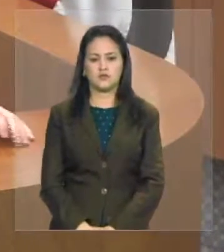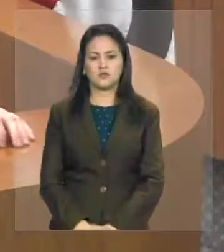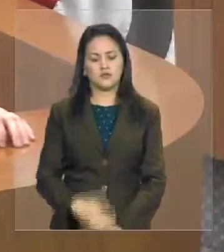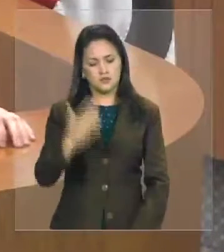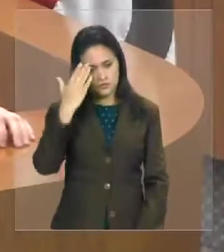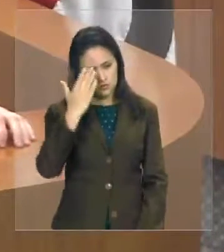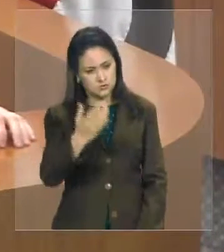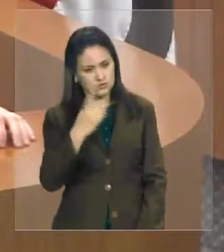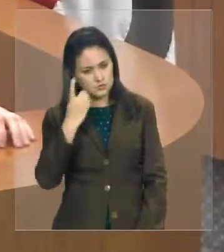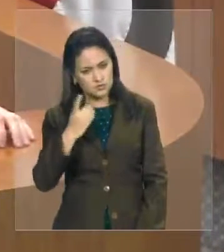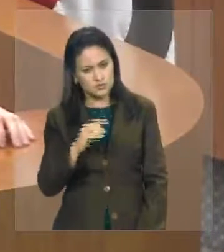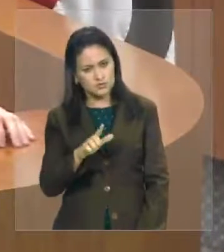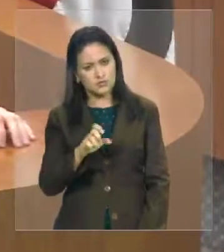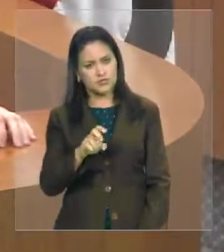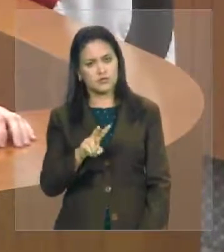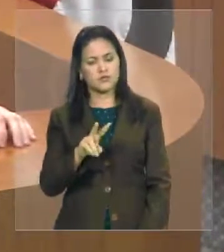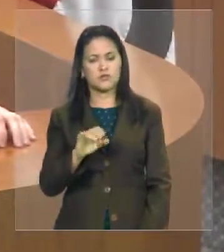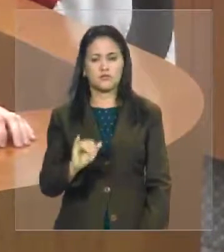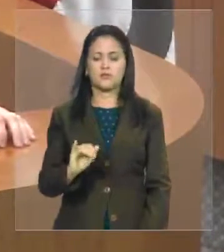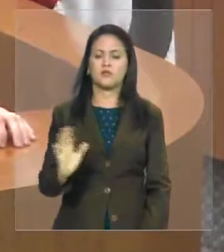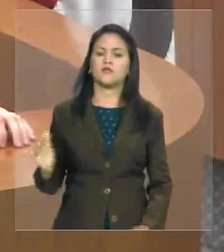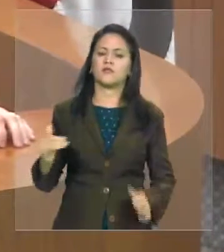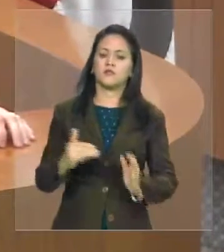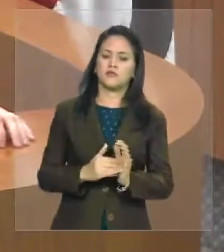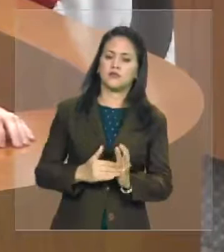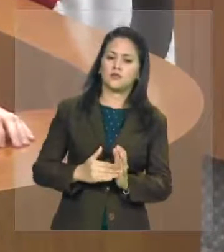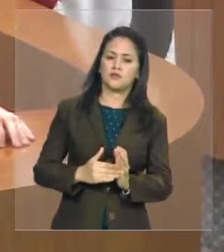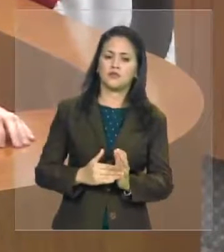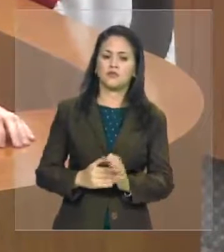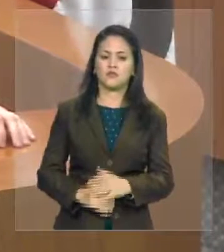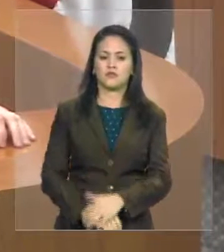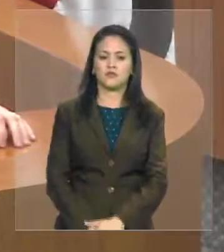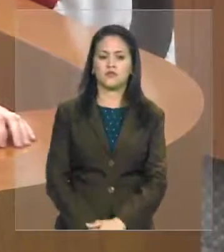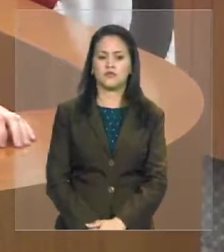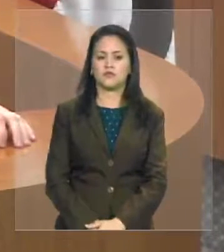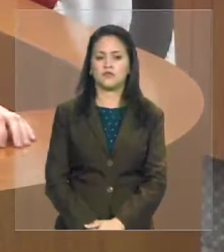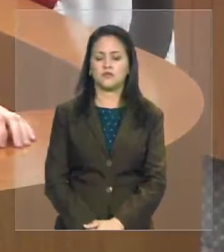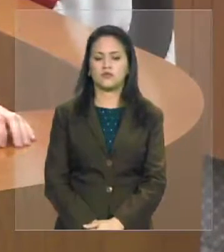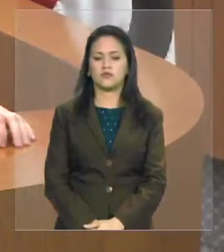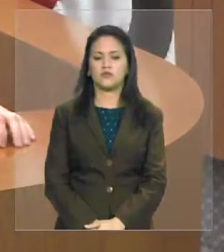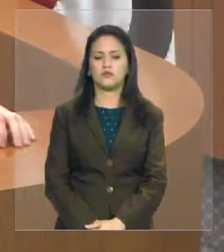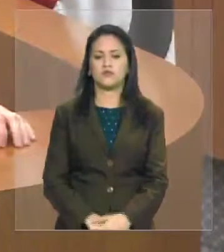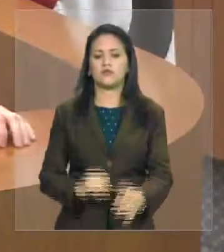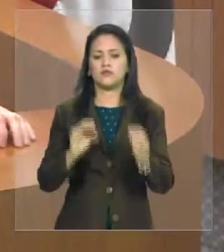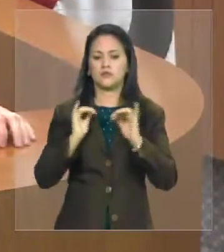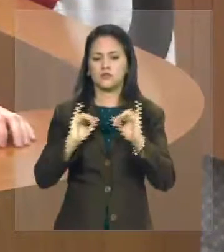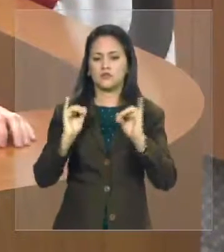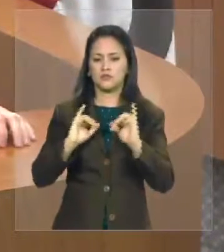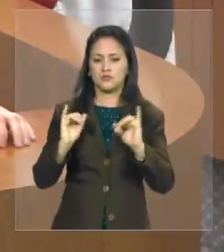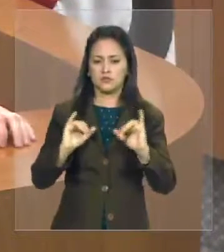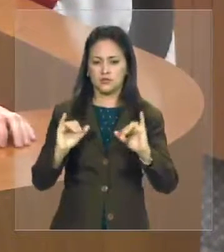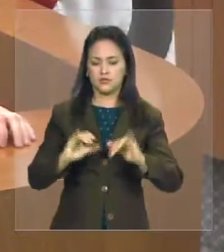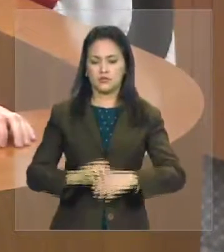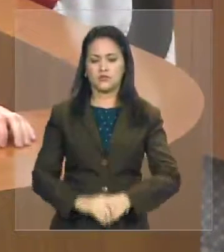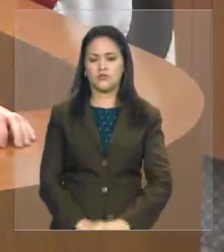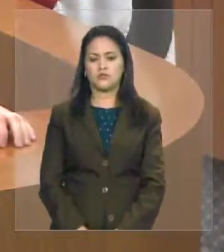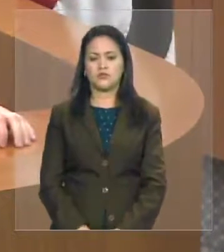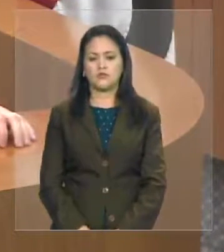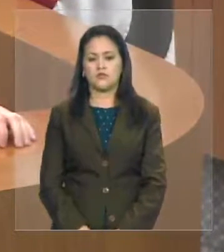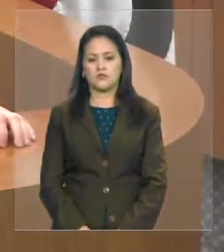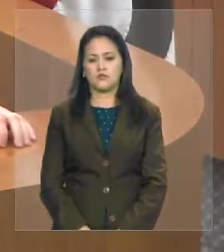deputado Levi, e finalizo, senhor presidente. Só para uma informação, senhor Deputado Edivaldo. grande orador